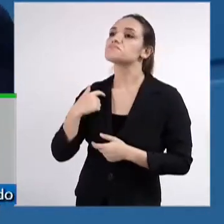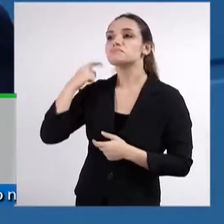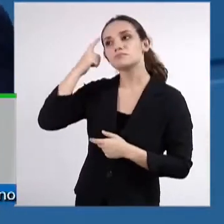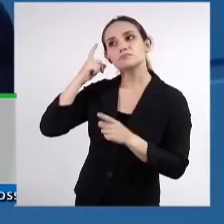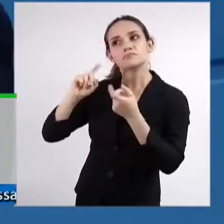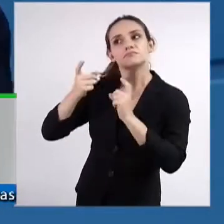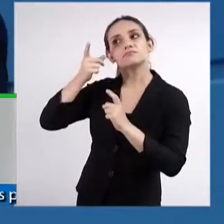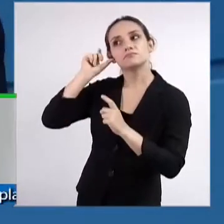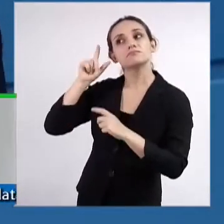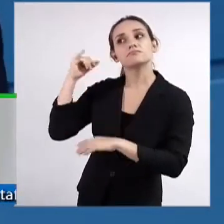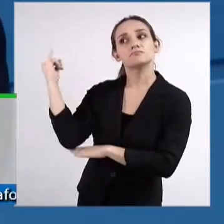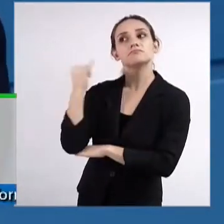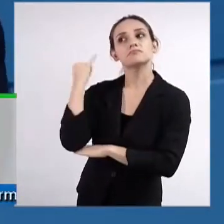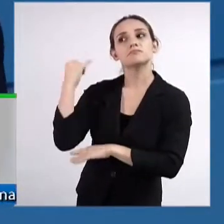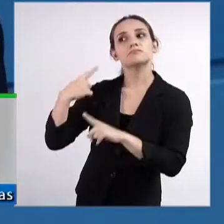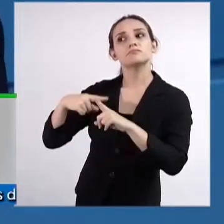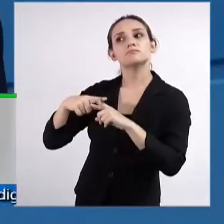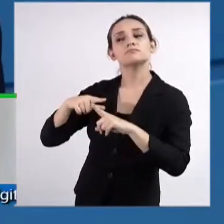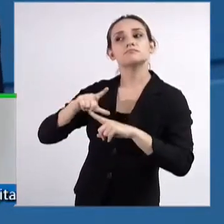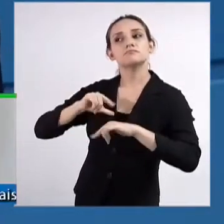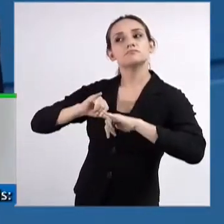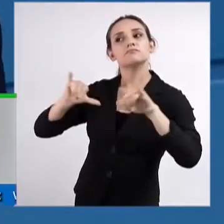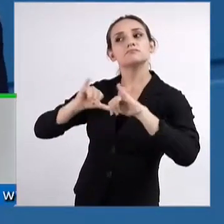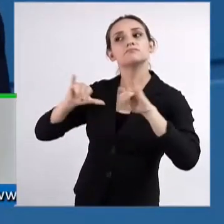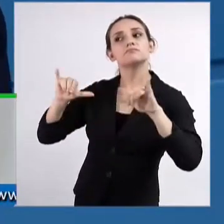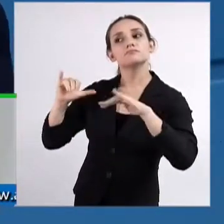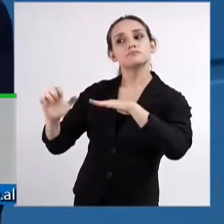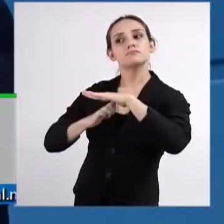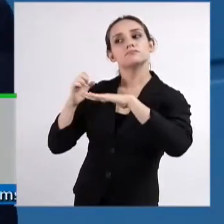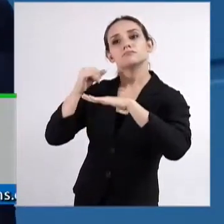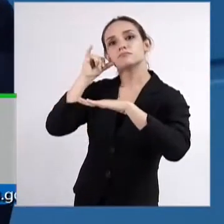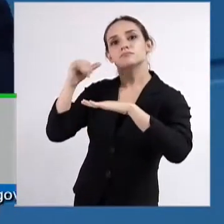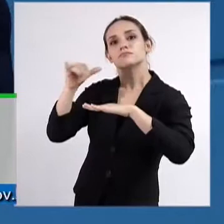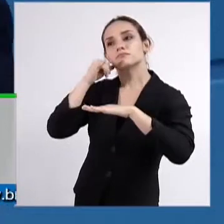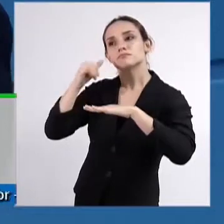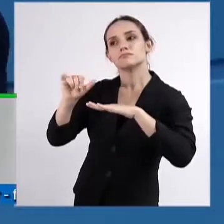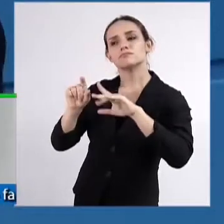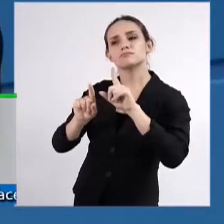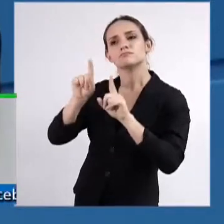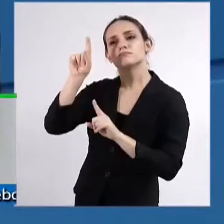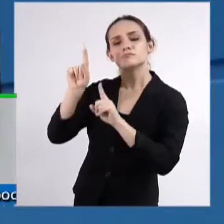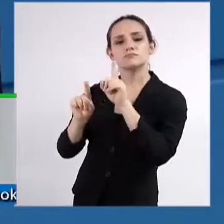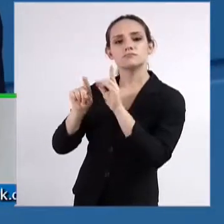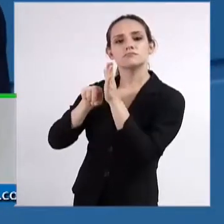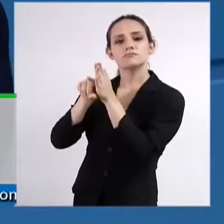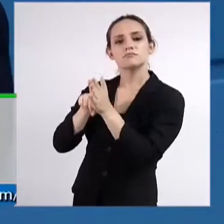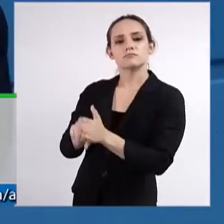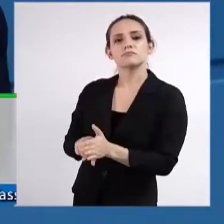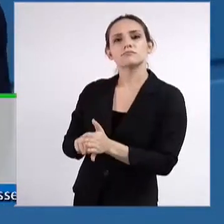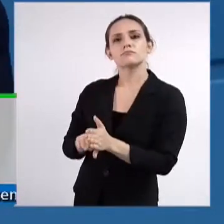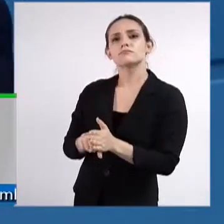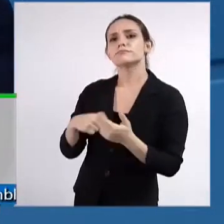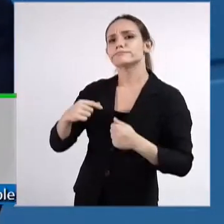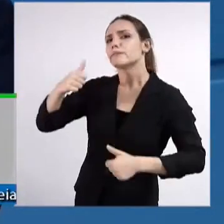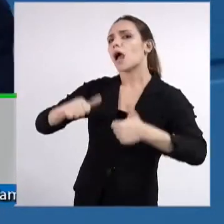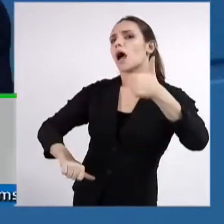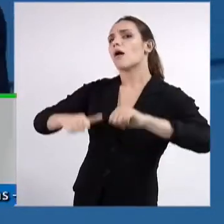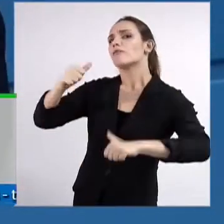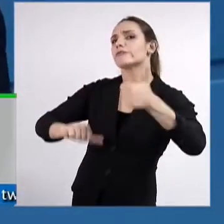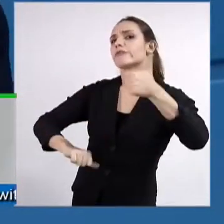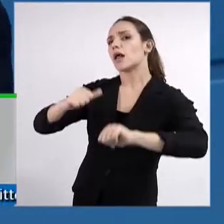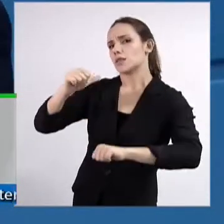nós recebemos dados e informações da Energisa. Esses dados eles precisam de ser